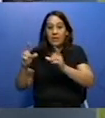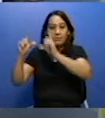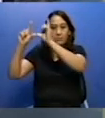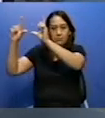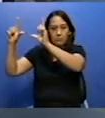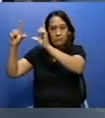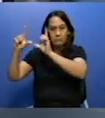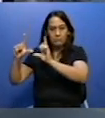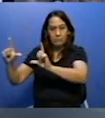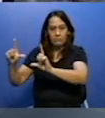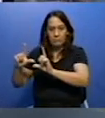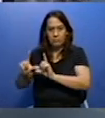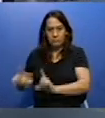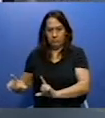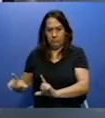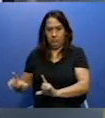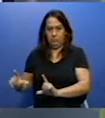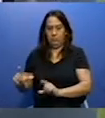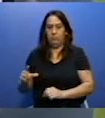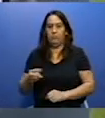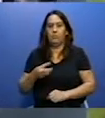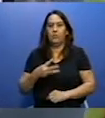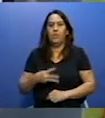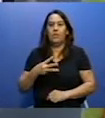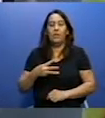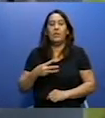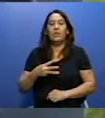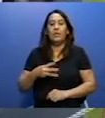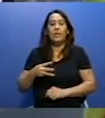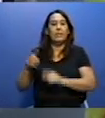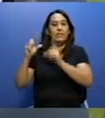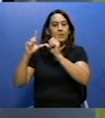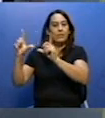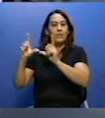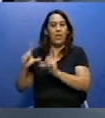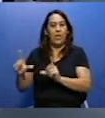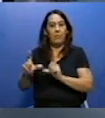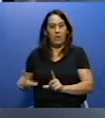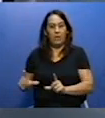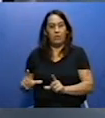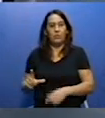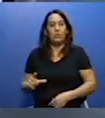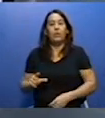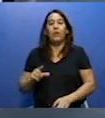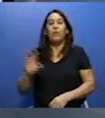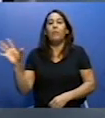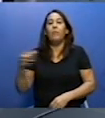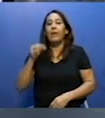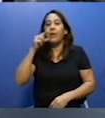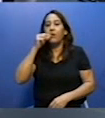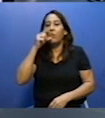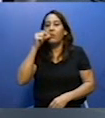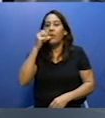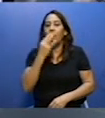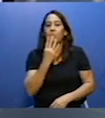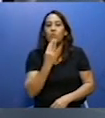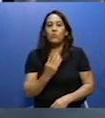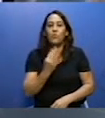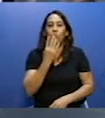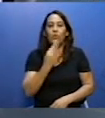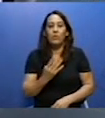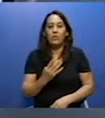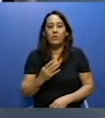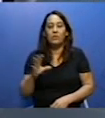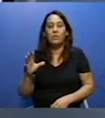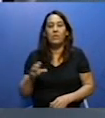Providencia aí agora para ti um lápis colorido. Pega para a professora um lápis vermelho, azul, porque nós vamos circular algumas palavrinhas. Olha